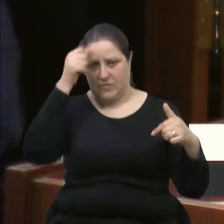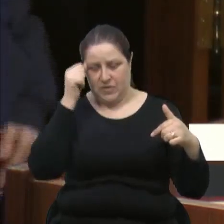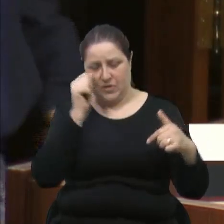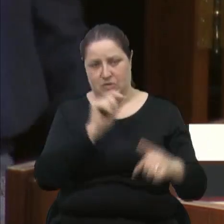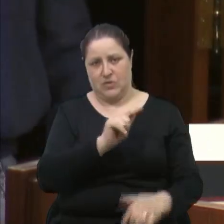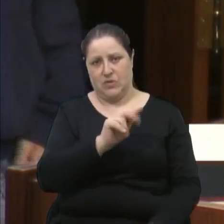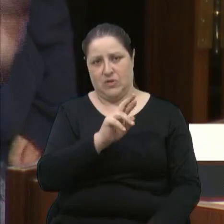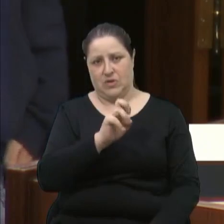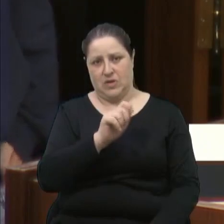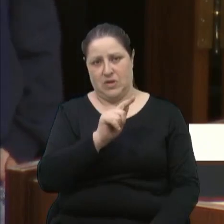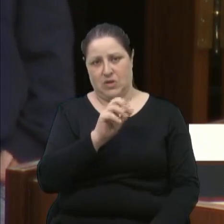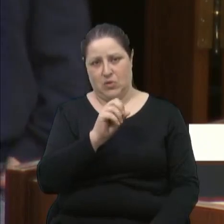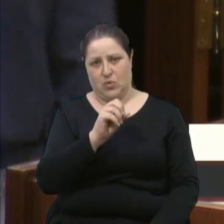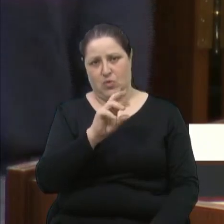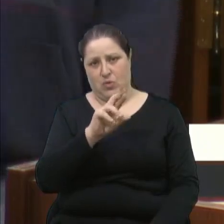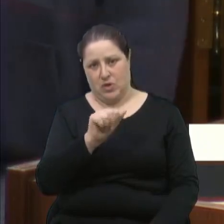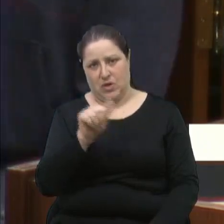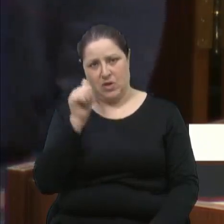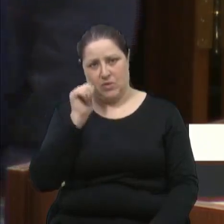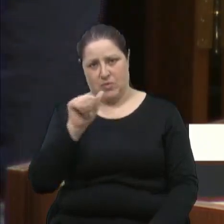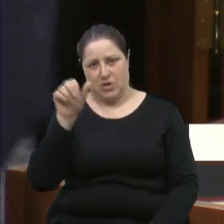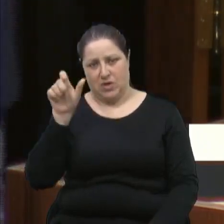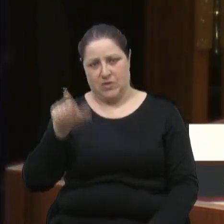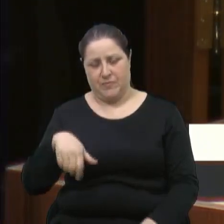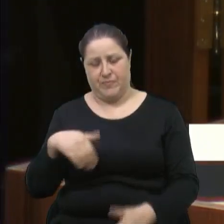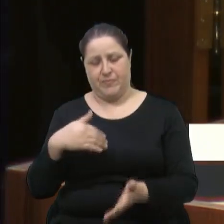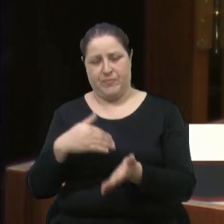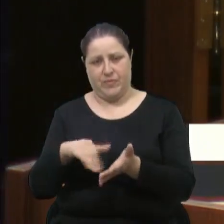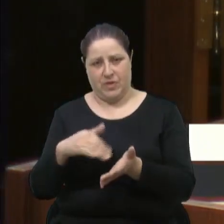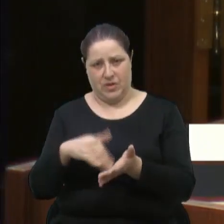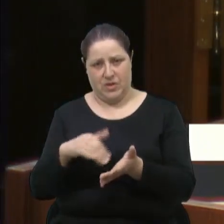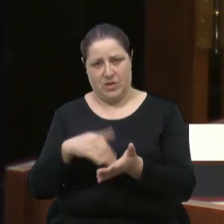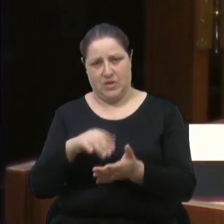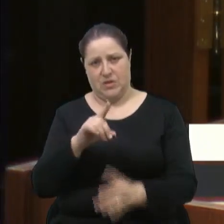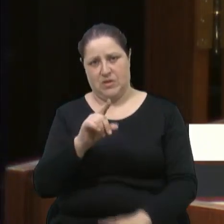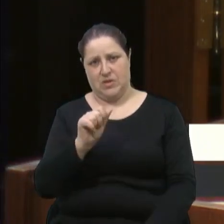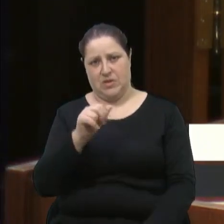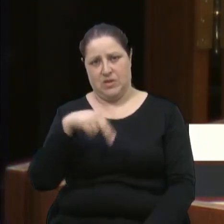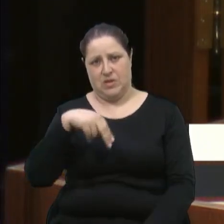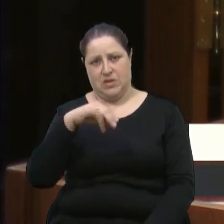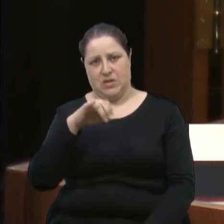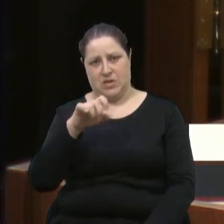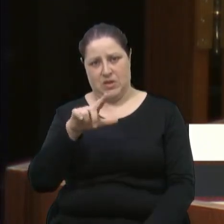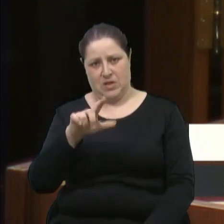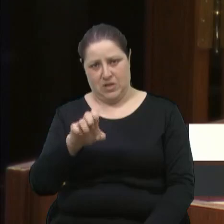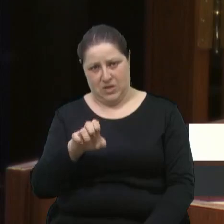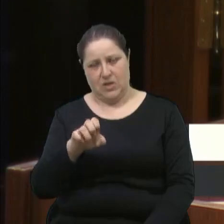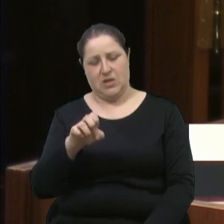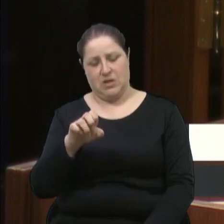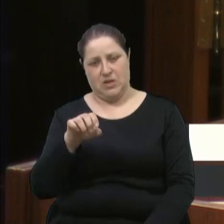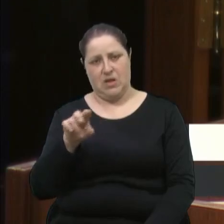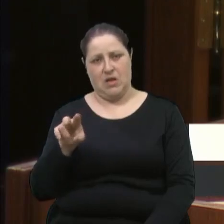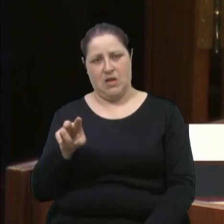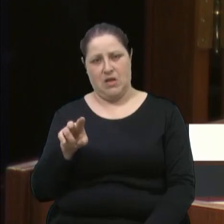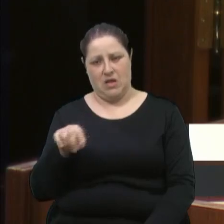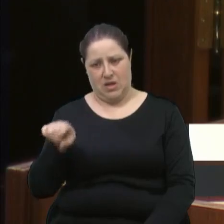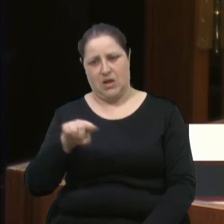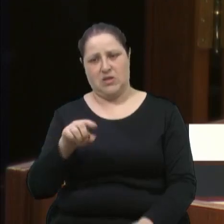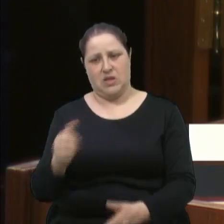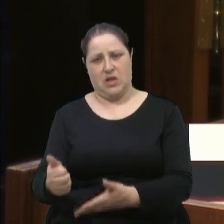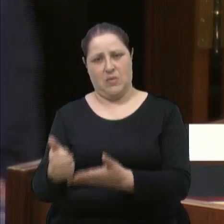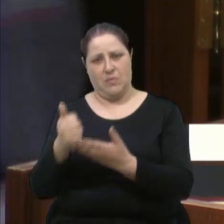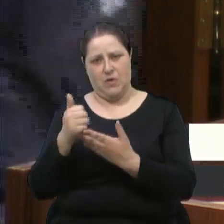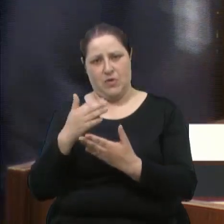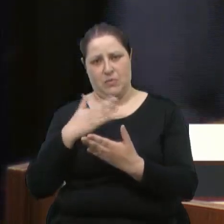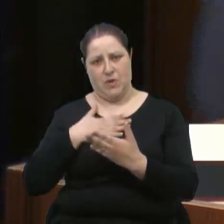saúde, a Daniela Meneguzzi, que serão parceiros e serão aliados meus, no sentido de que essa